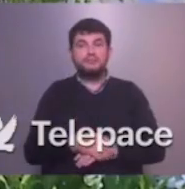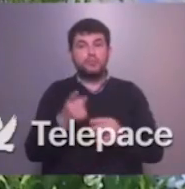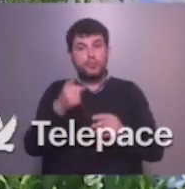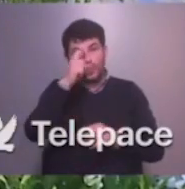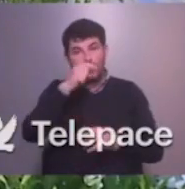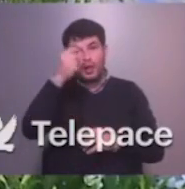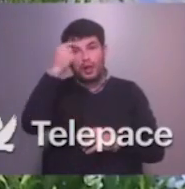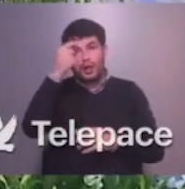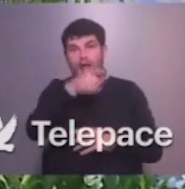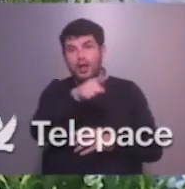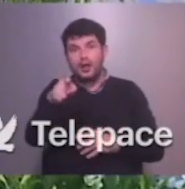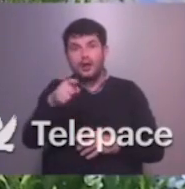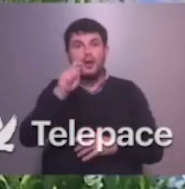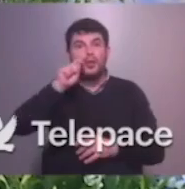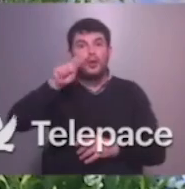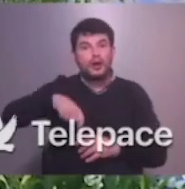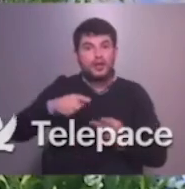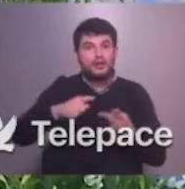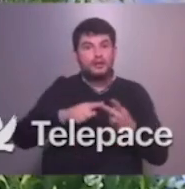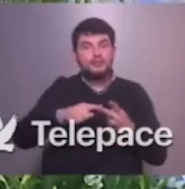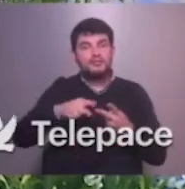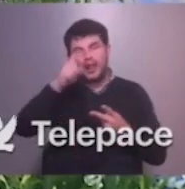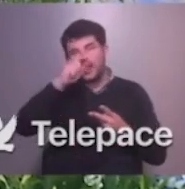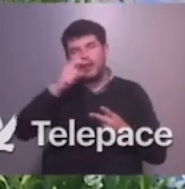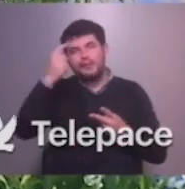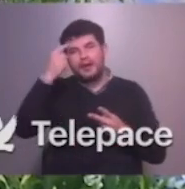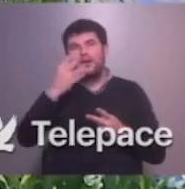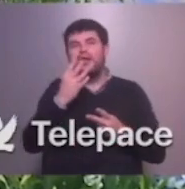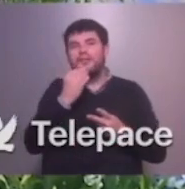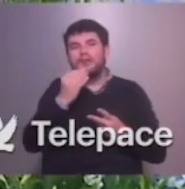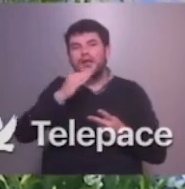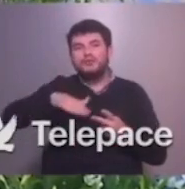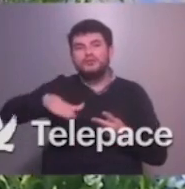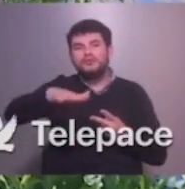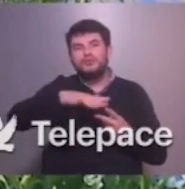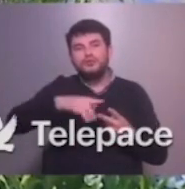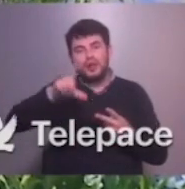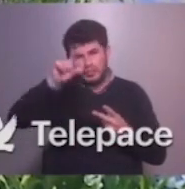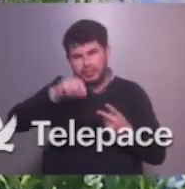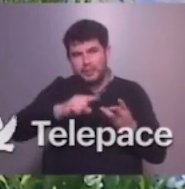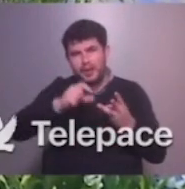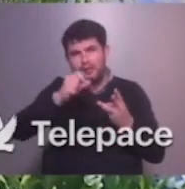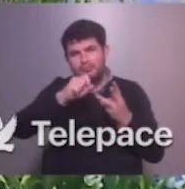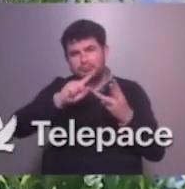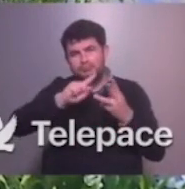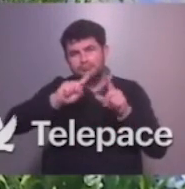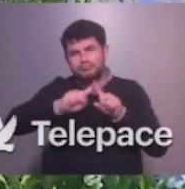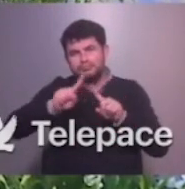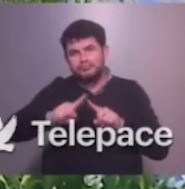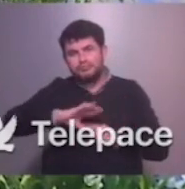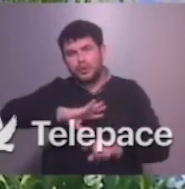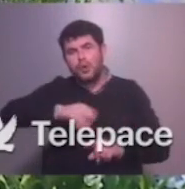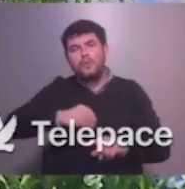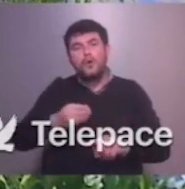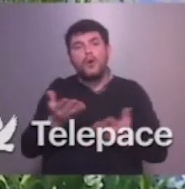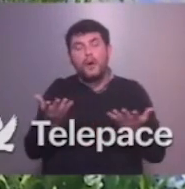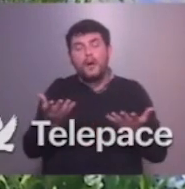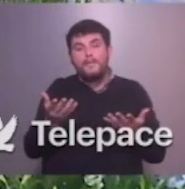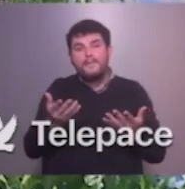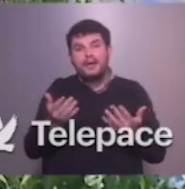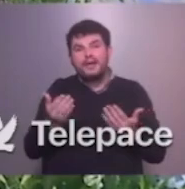estamos a lembrar-nos da Ucrânia, a lembrar-nos da Palestina, mas também de outras partes do mundo,